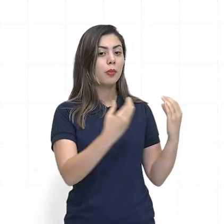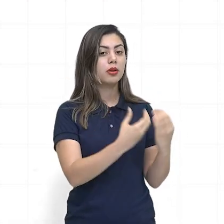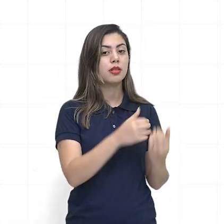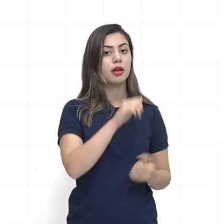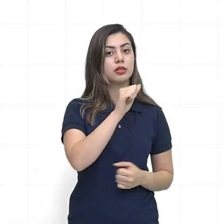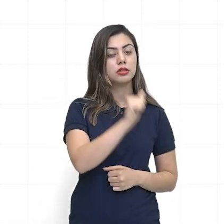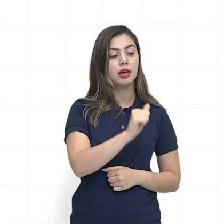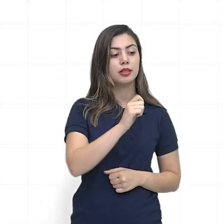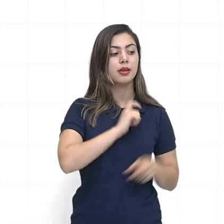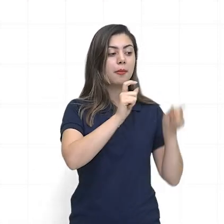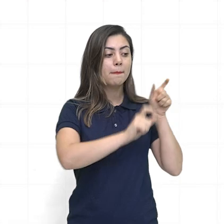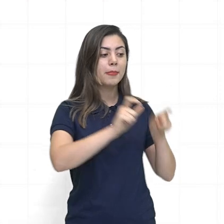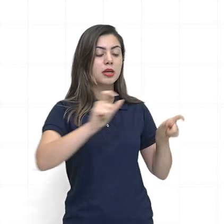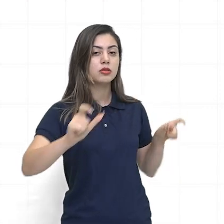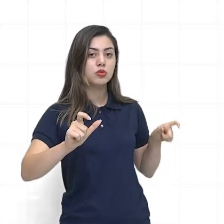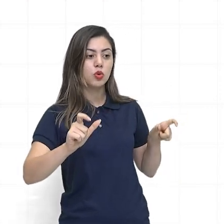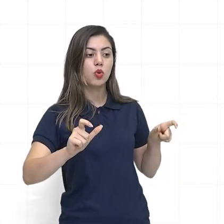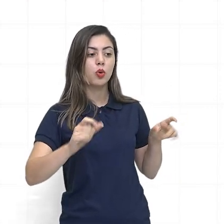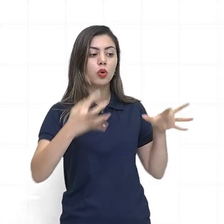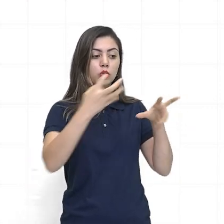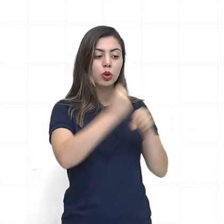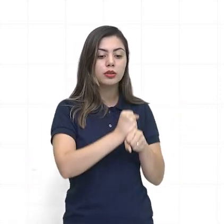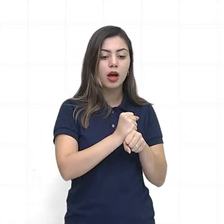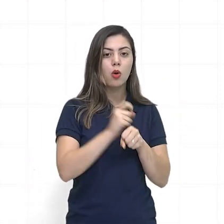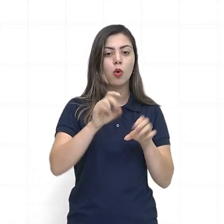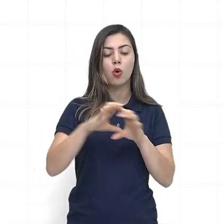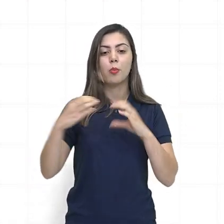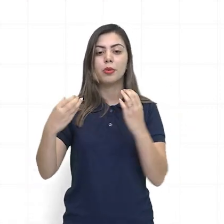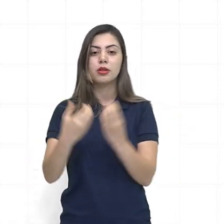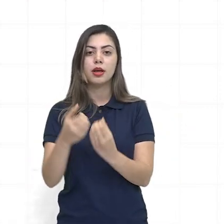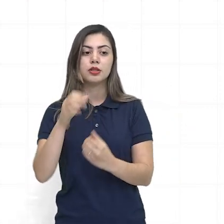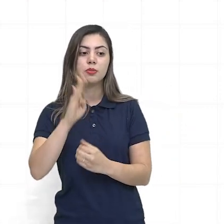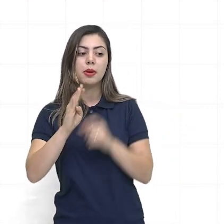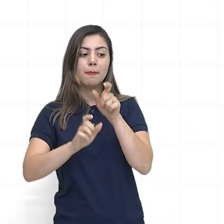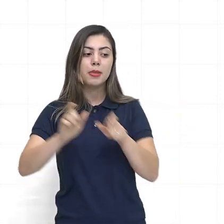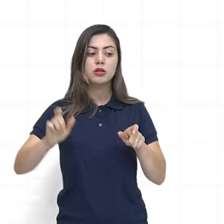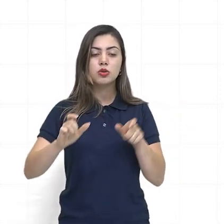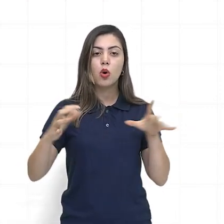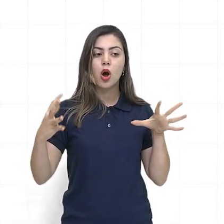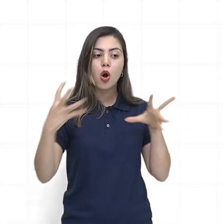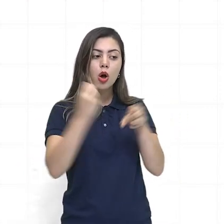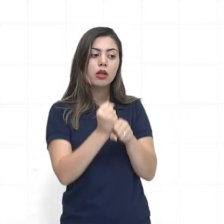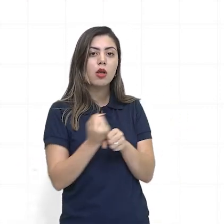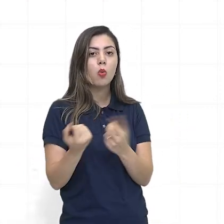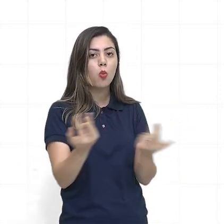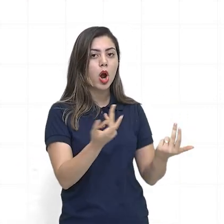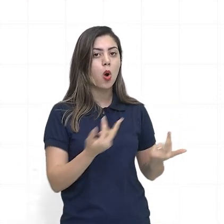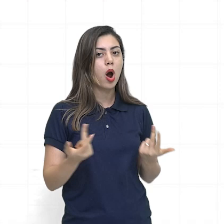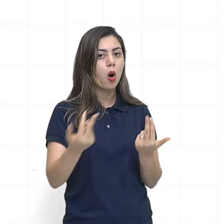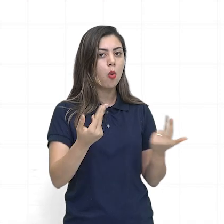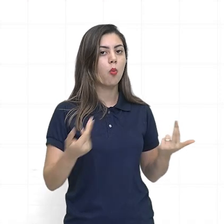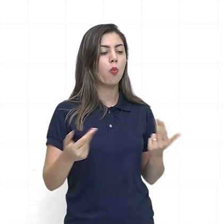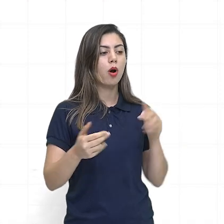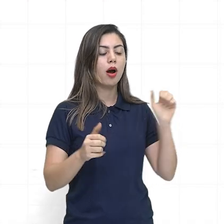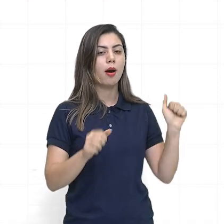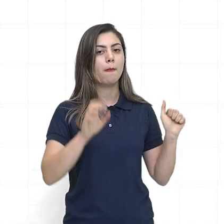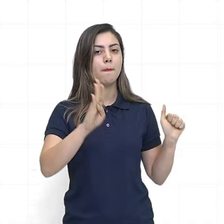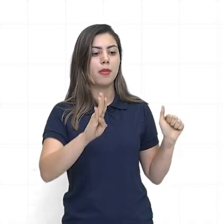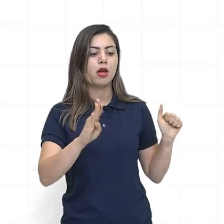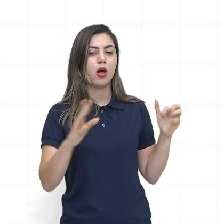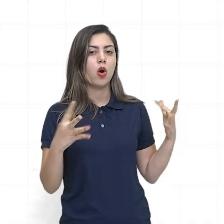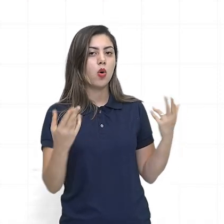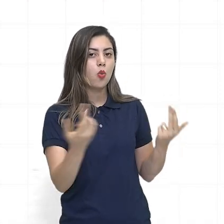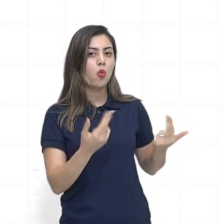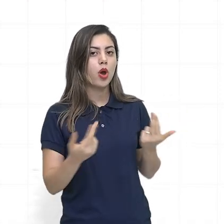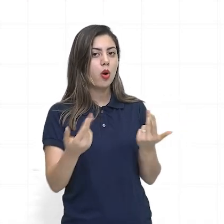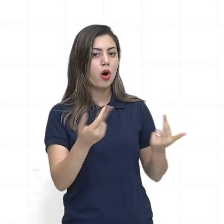de pessoas que a comunidade B. Então, o que é que isso significa? Significa, né,